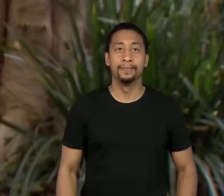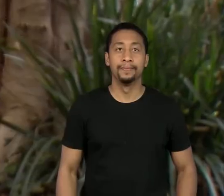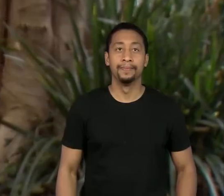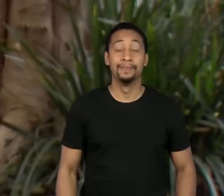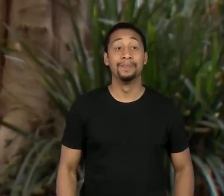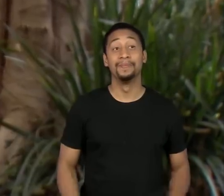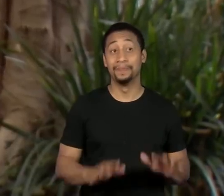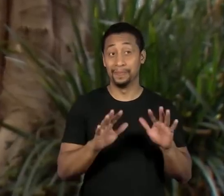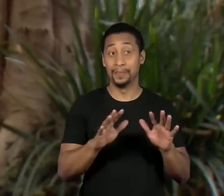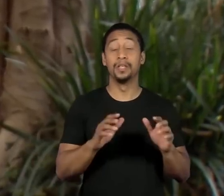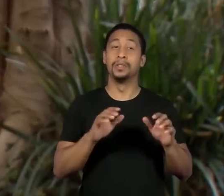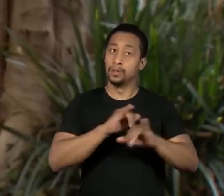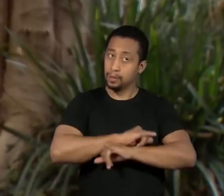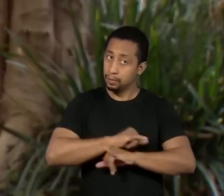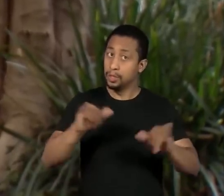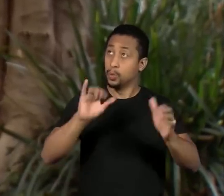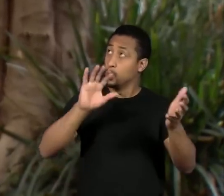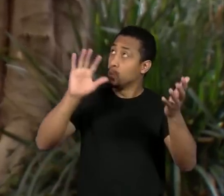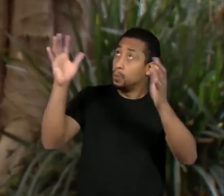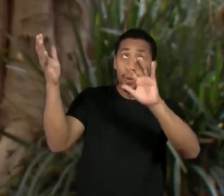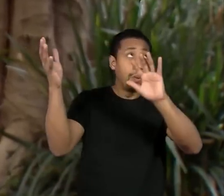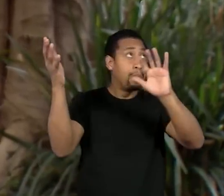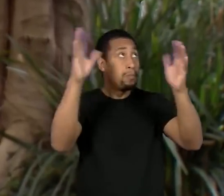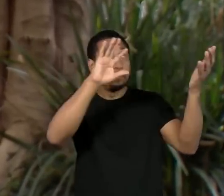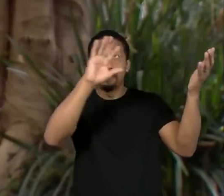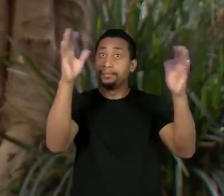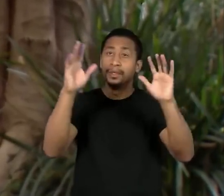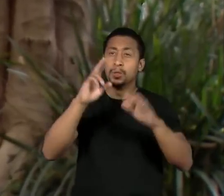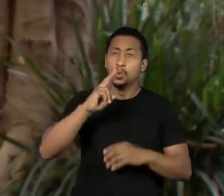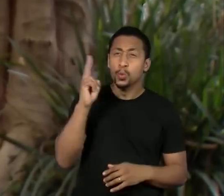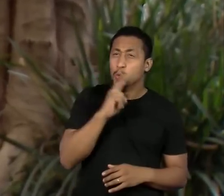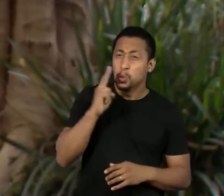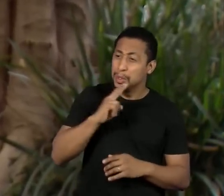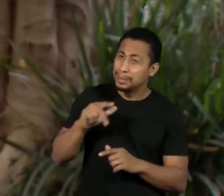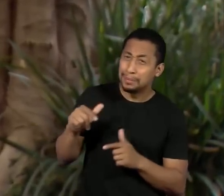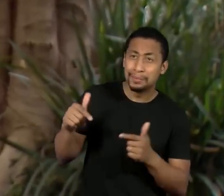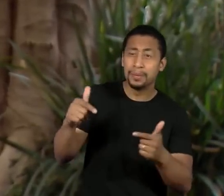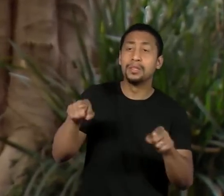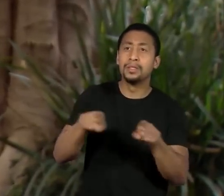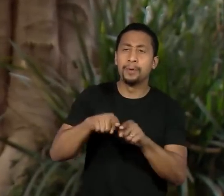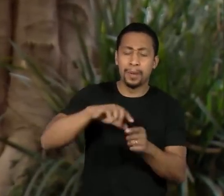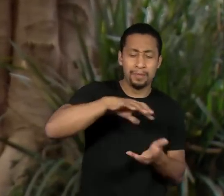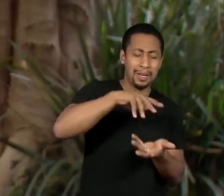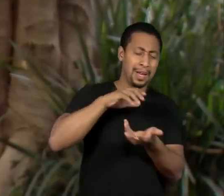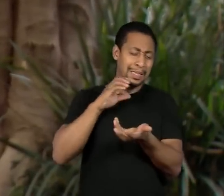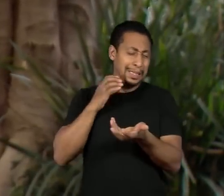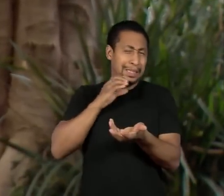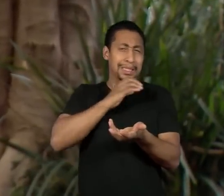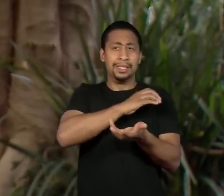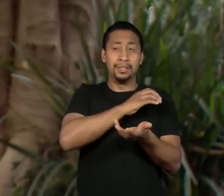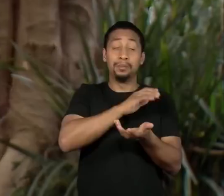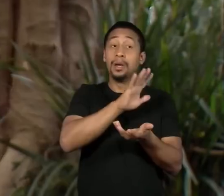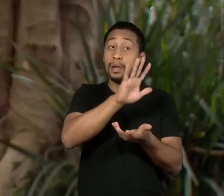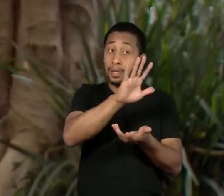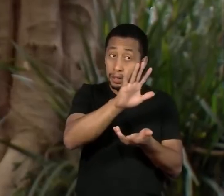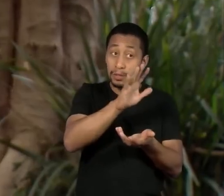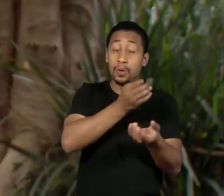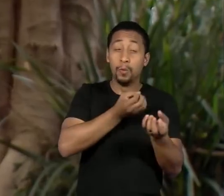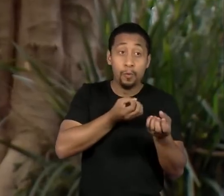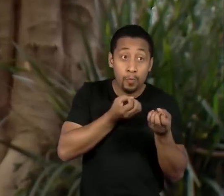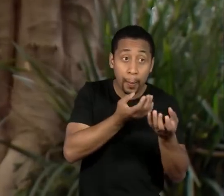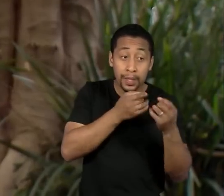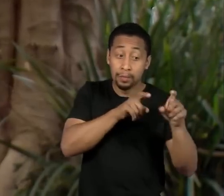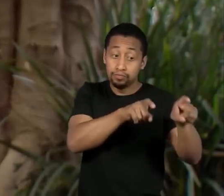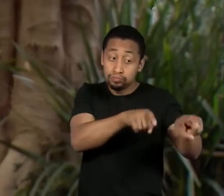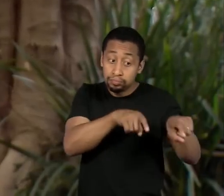Quando a gente fala de emergência climática, quando a gente fala de aquecimento, muitas vezes a gente deixa de fora o fator que é pecuária,